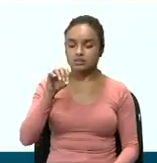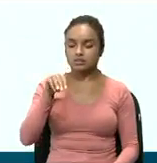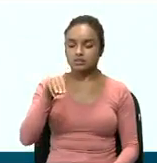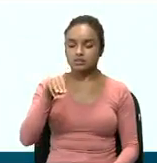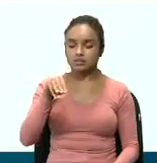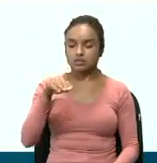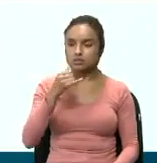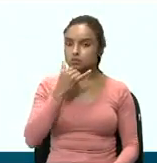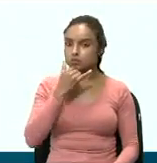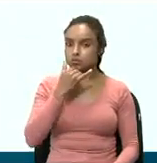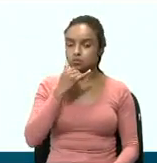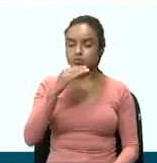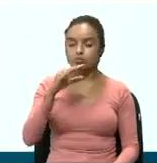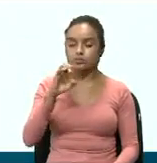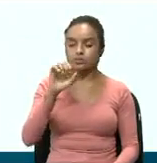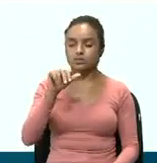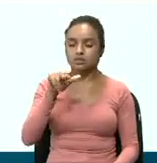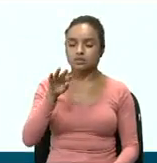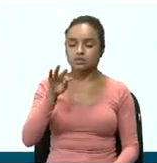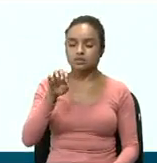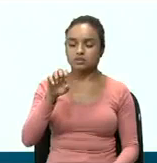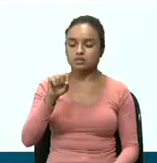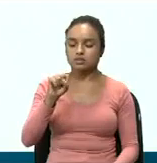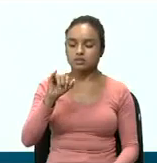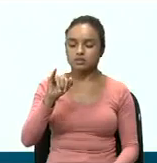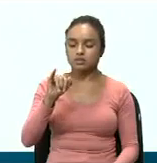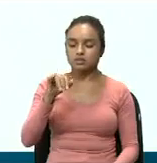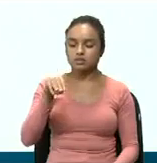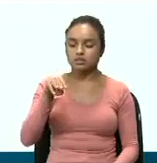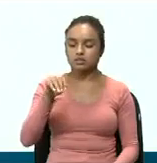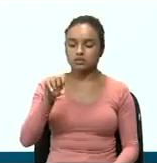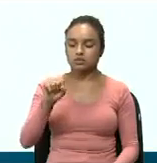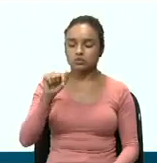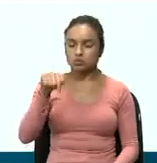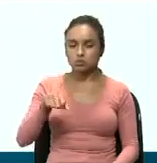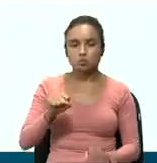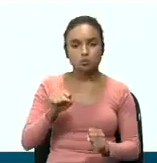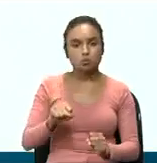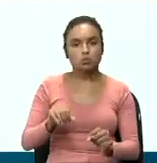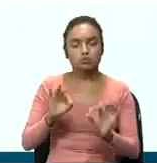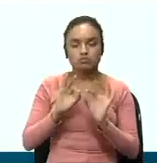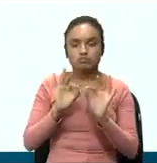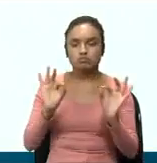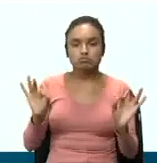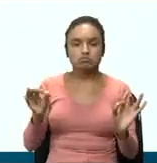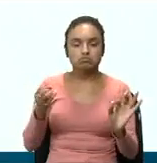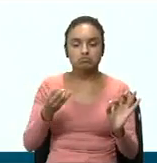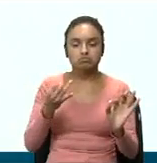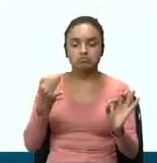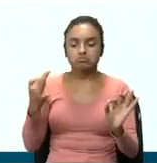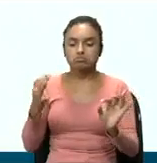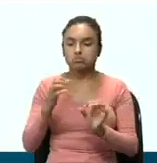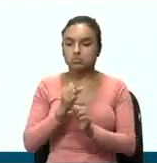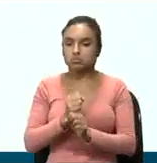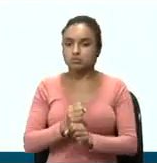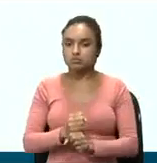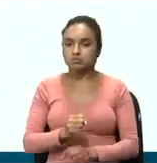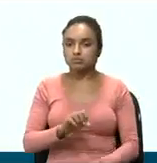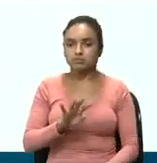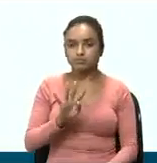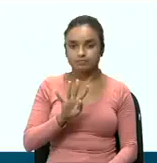não é uma fração irredutível. Ela é redutível. E eu posso simplificar por quanto? Eu posso simplificar por